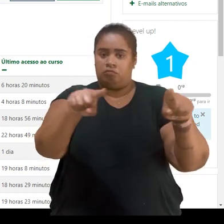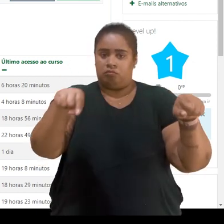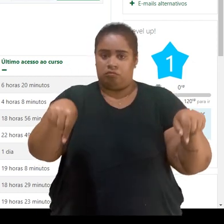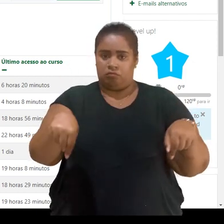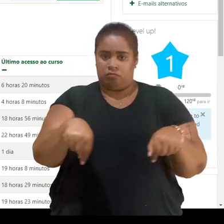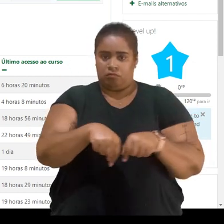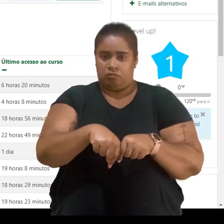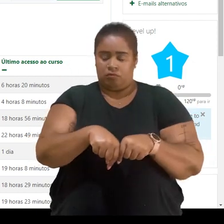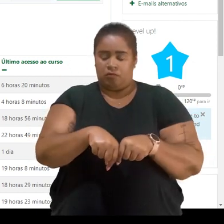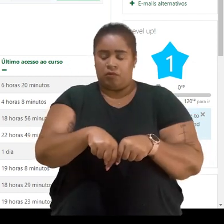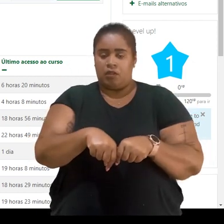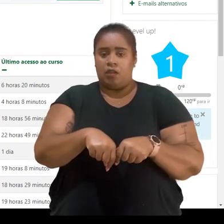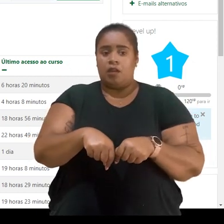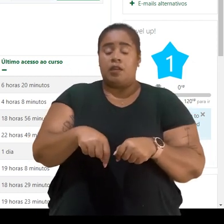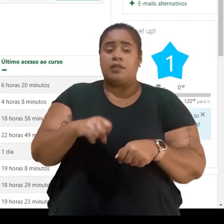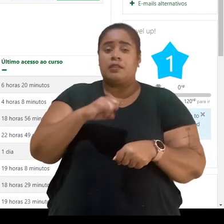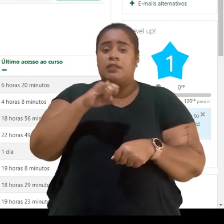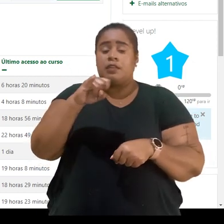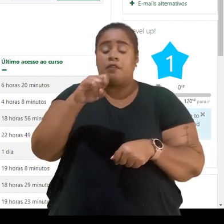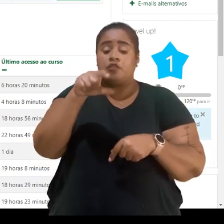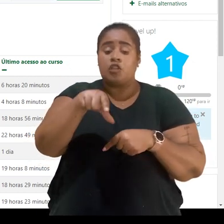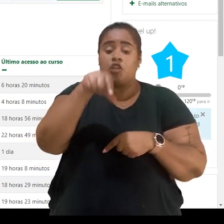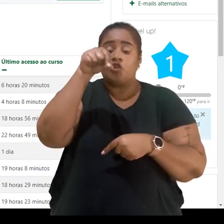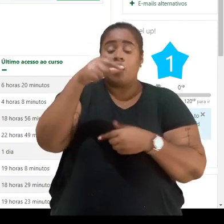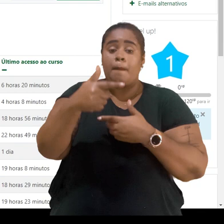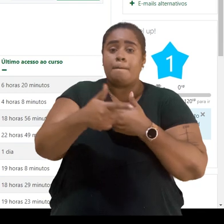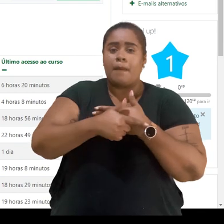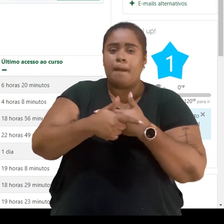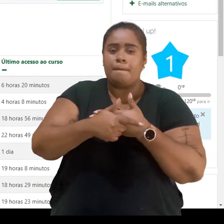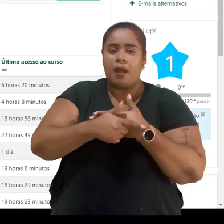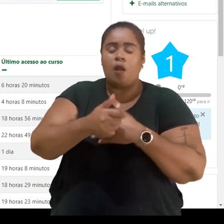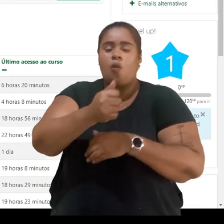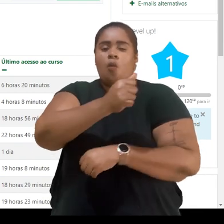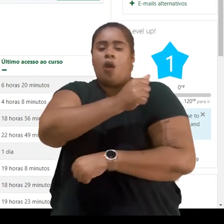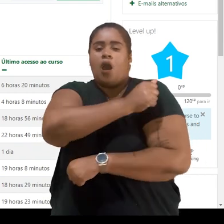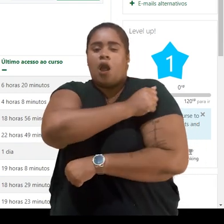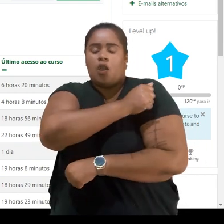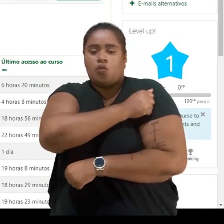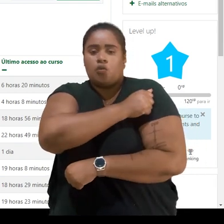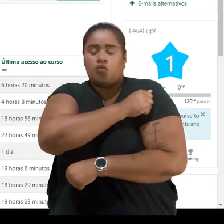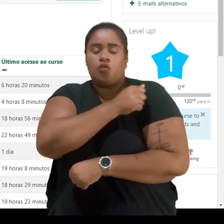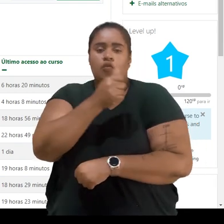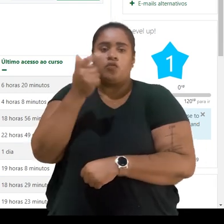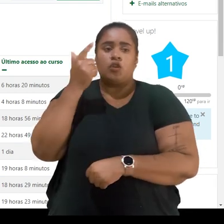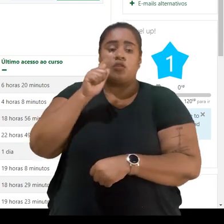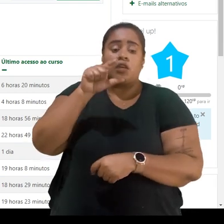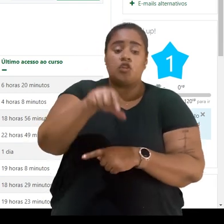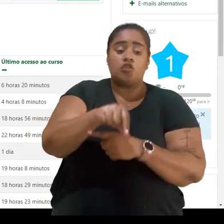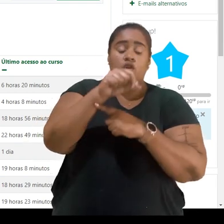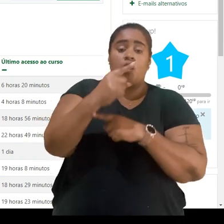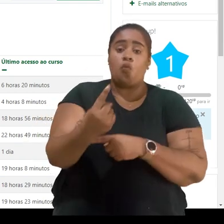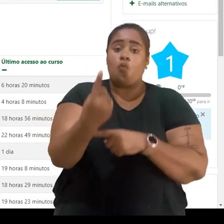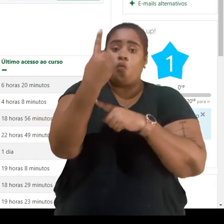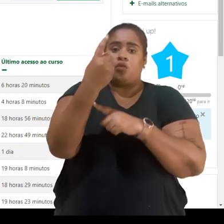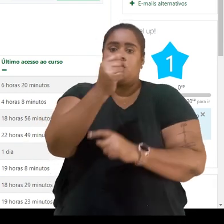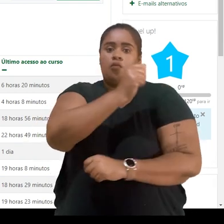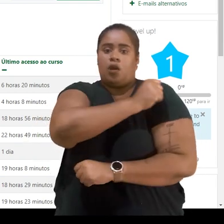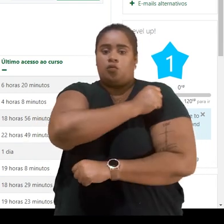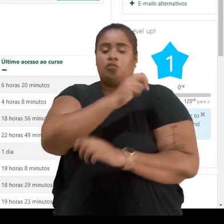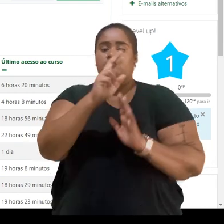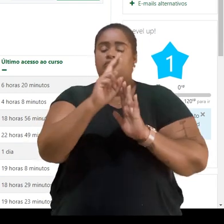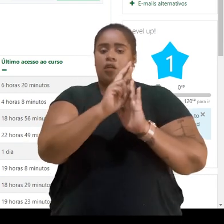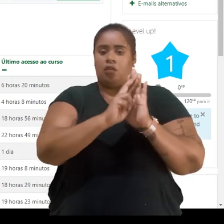aqui colocando o papel de aluno para que não venham outros usuários